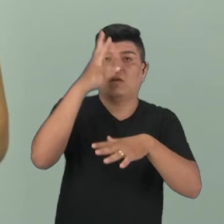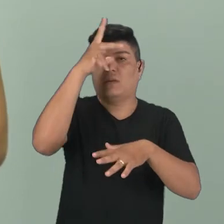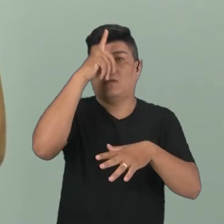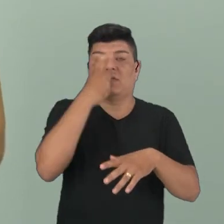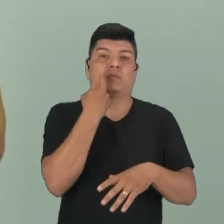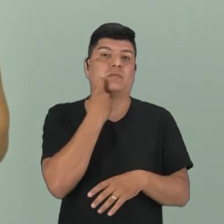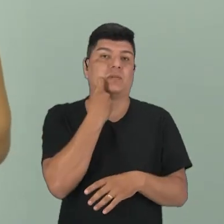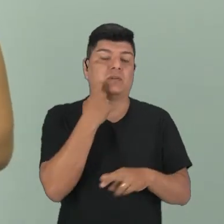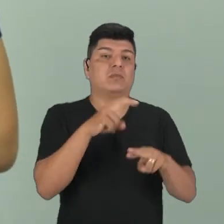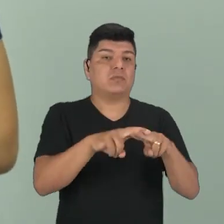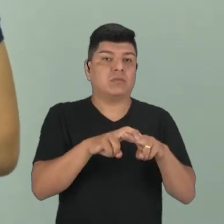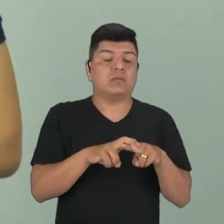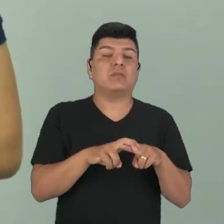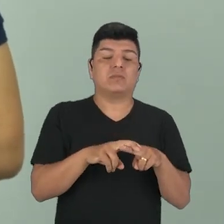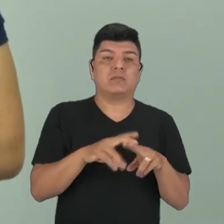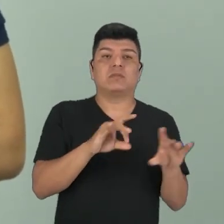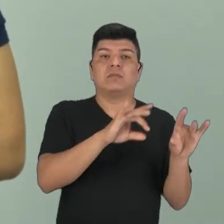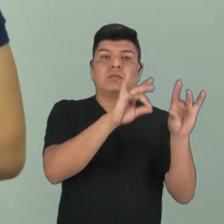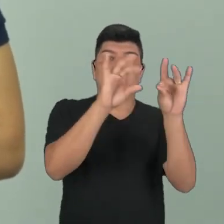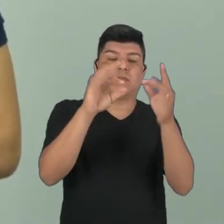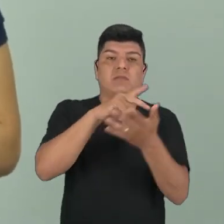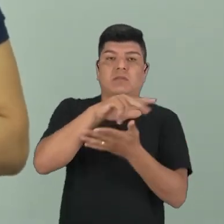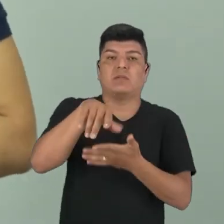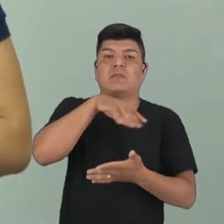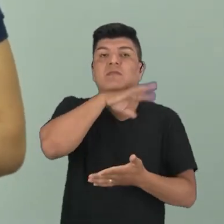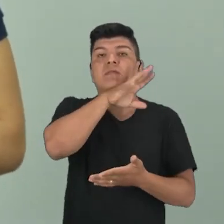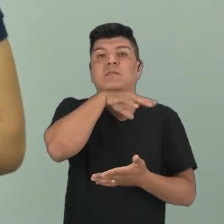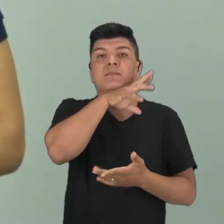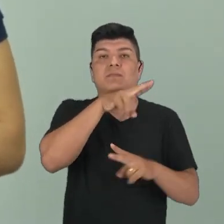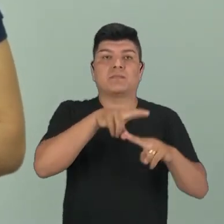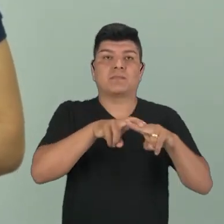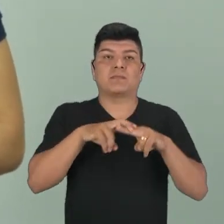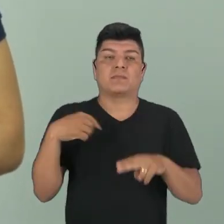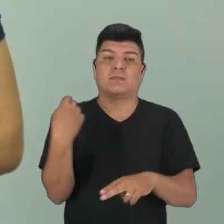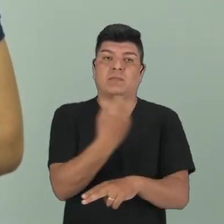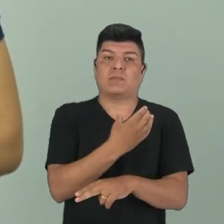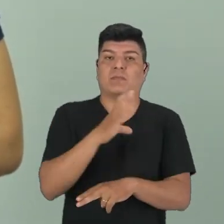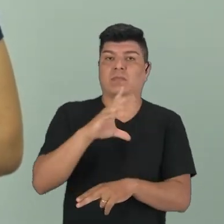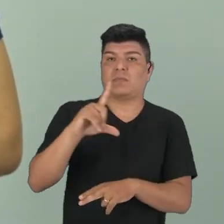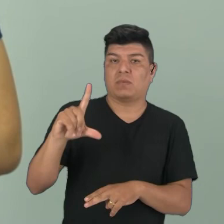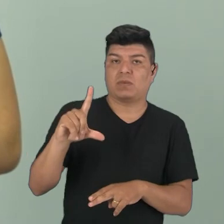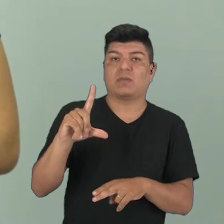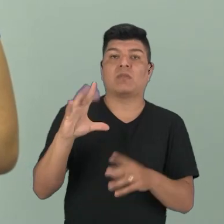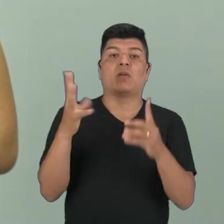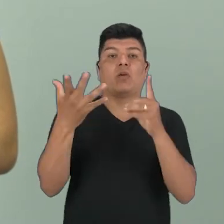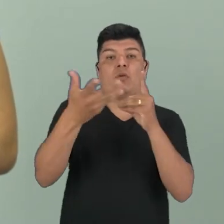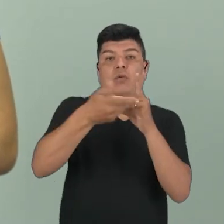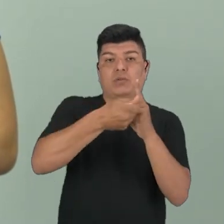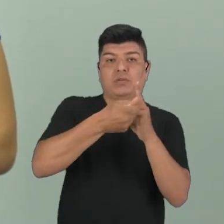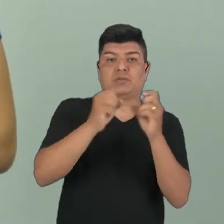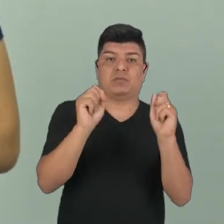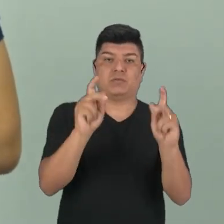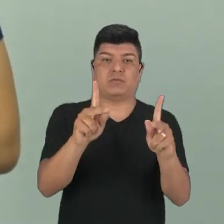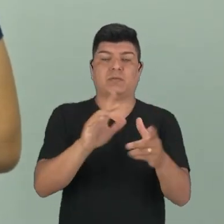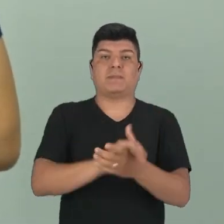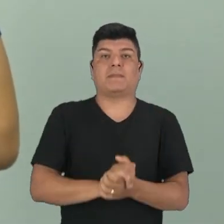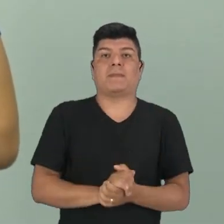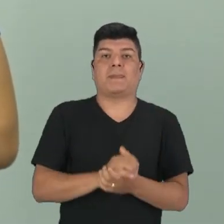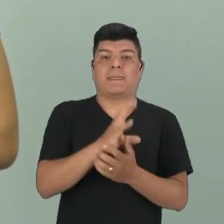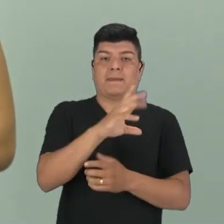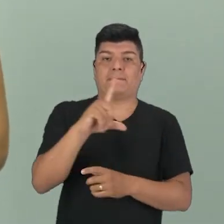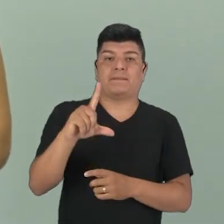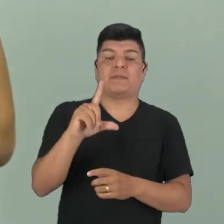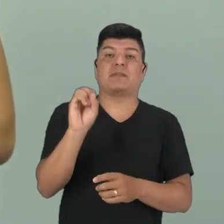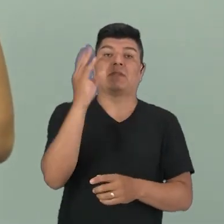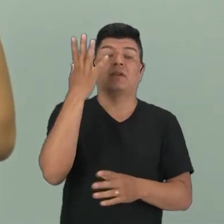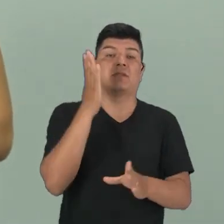frango de peixe então várias espécies de animais então nós somos classificados aí como os animais onívoros essa